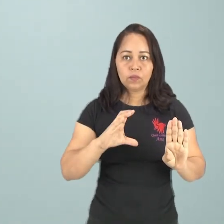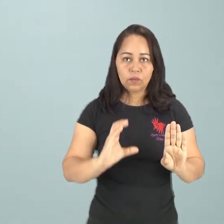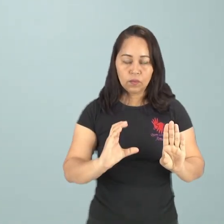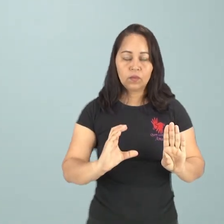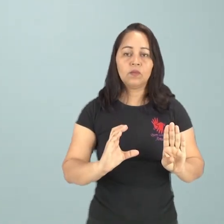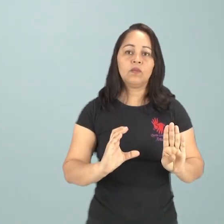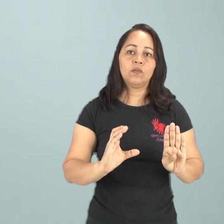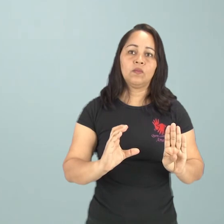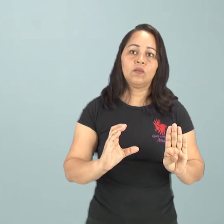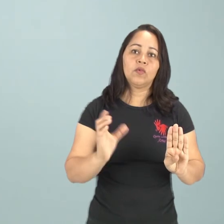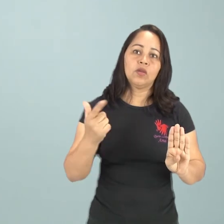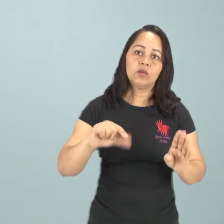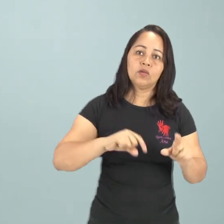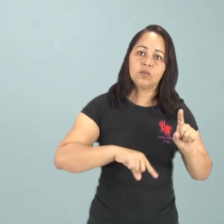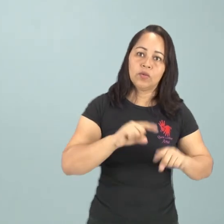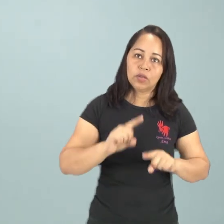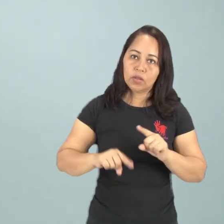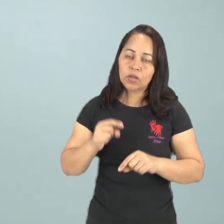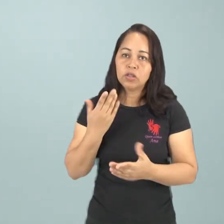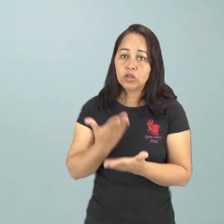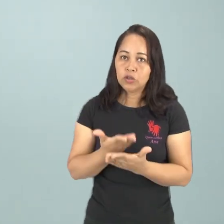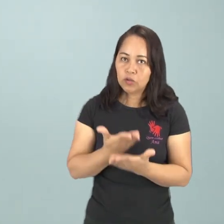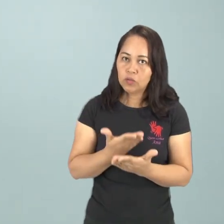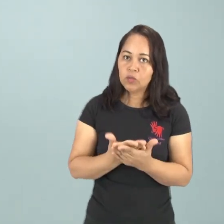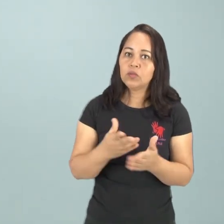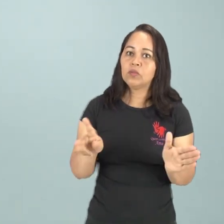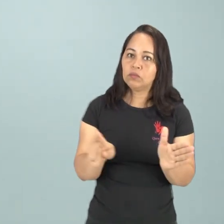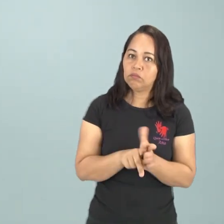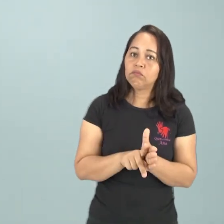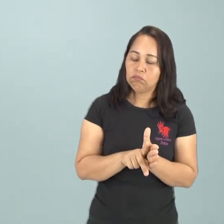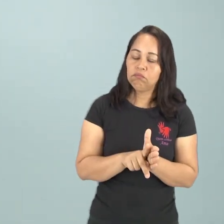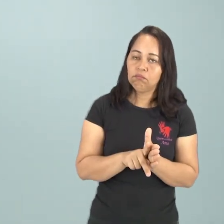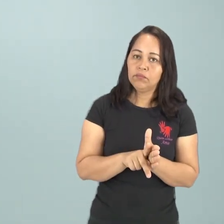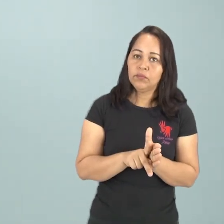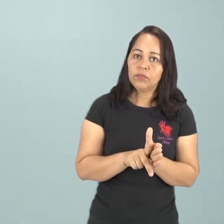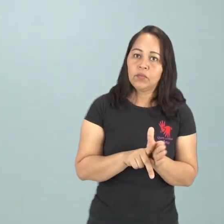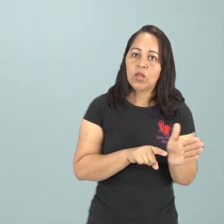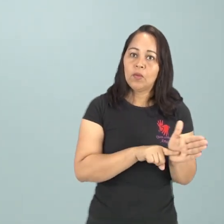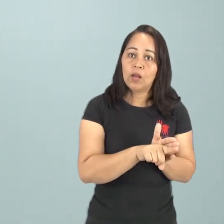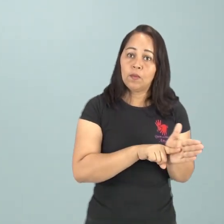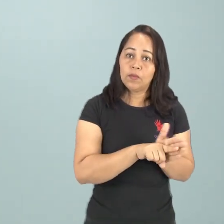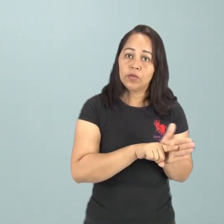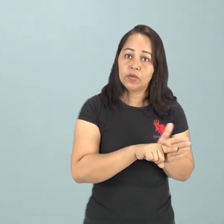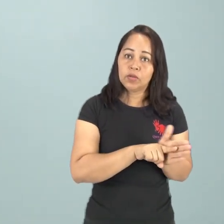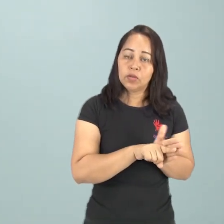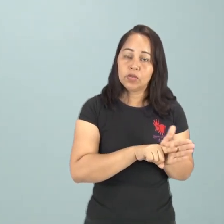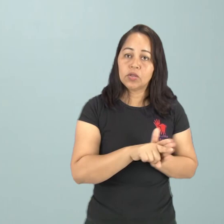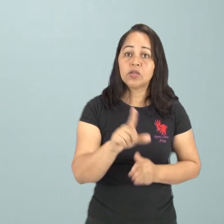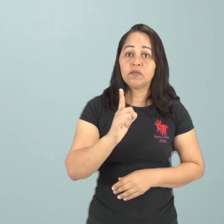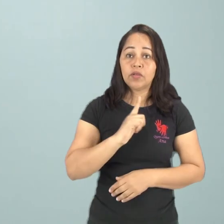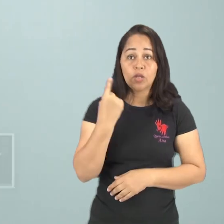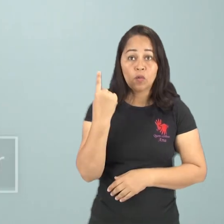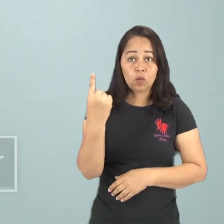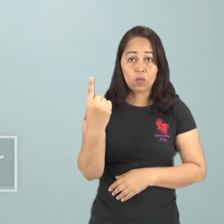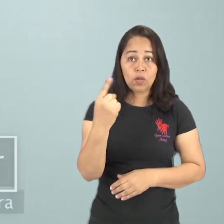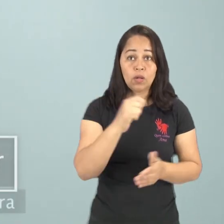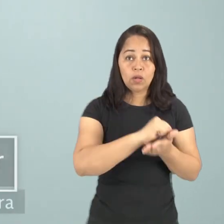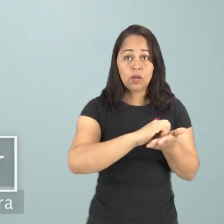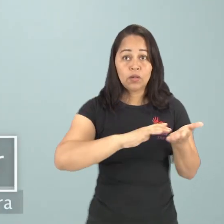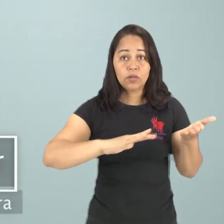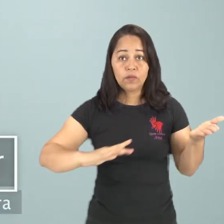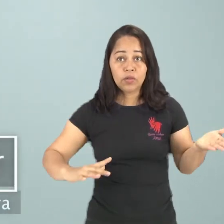aos materiais que eu vou colocar lá à disposição de vocês para pesquisa, e vai ter também